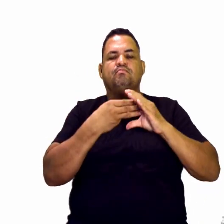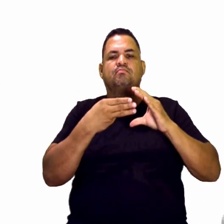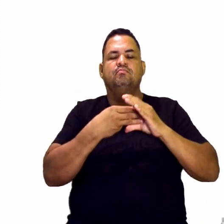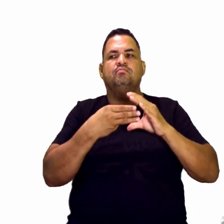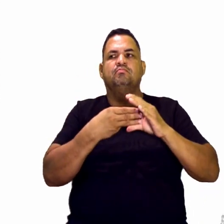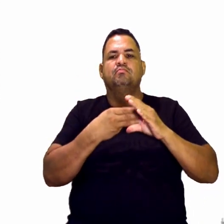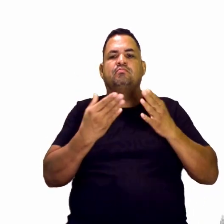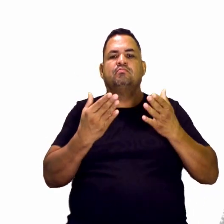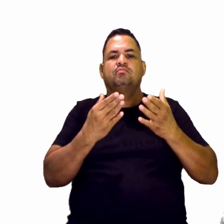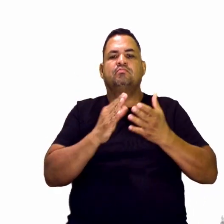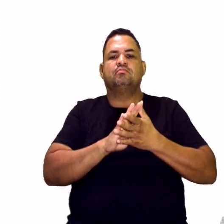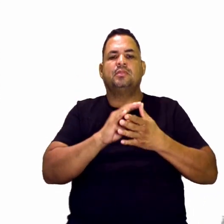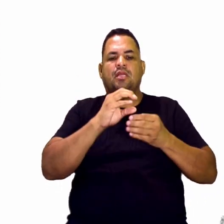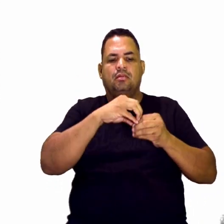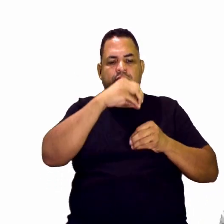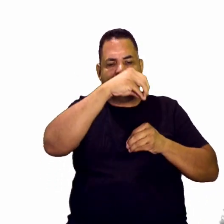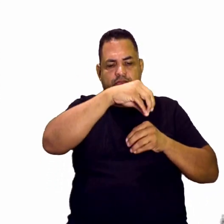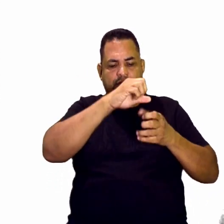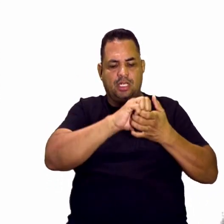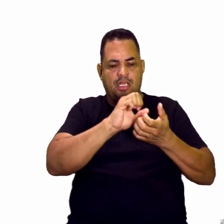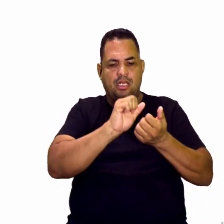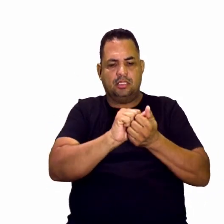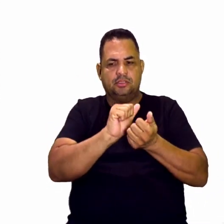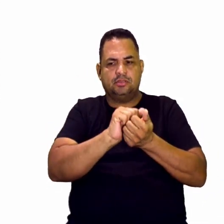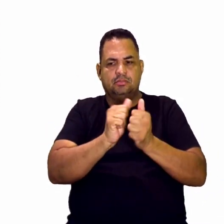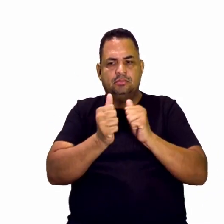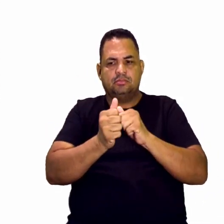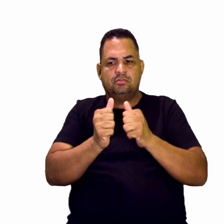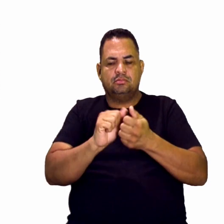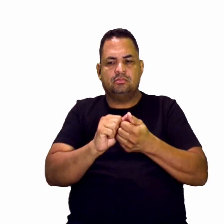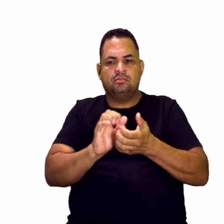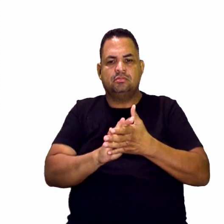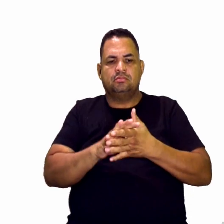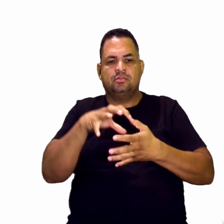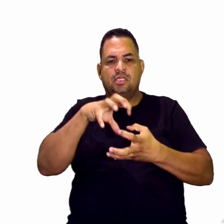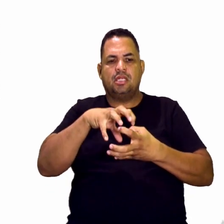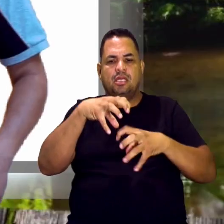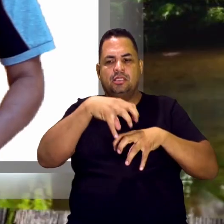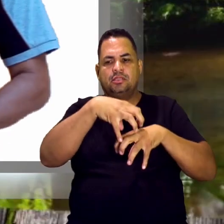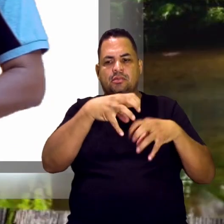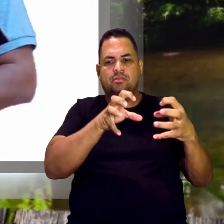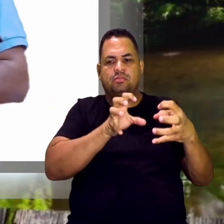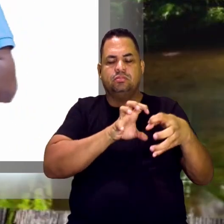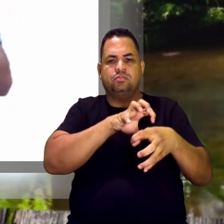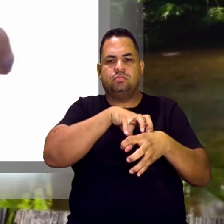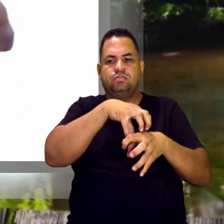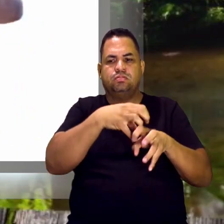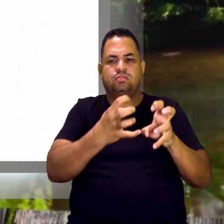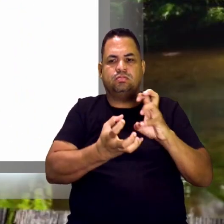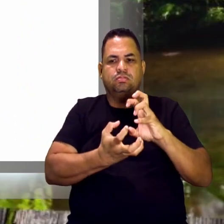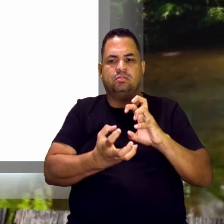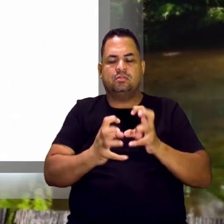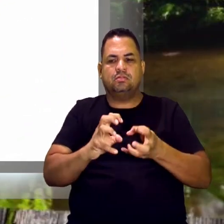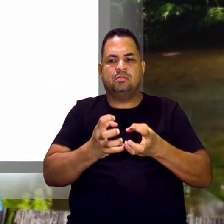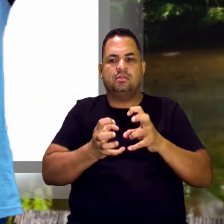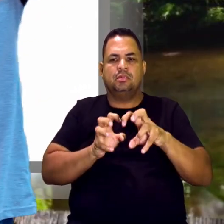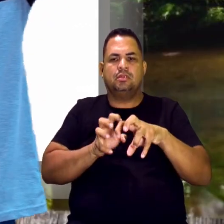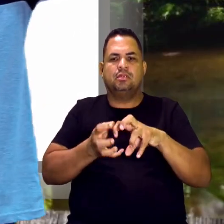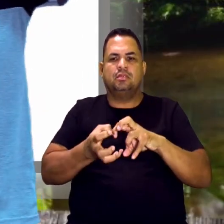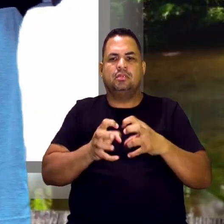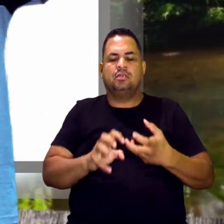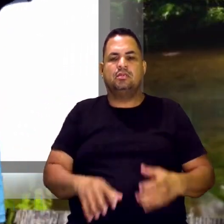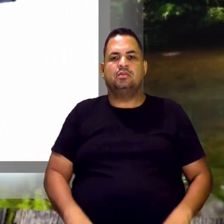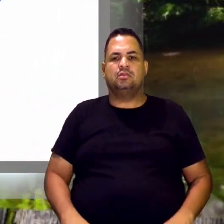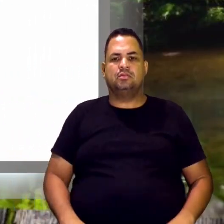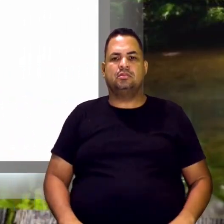fosse um quebra-cabeça. Aqui na tela, por favor. Tá? Como se fosse um quebra-cabeça. Eu